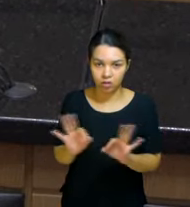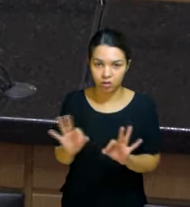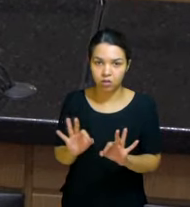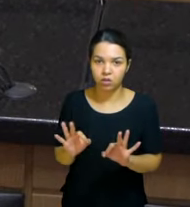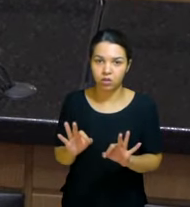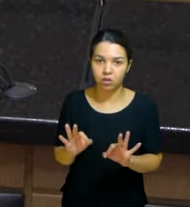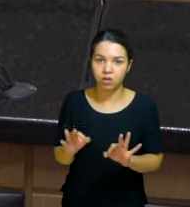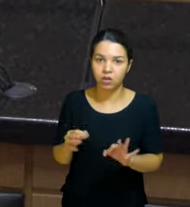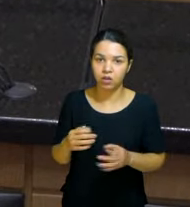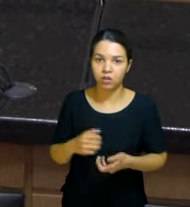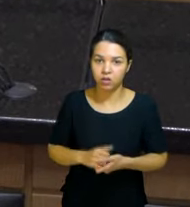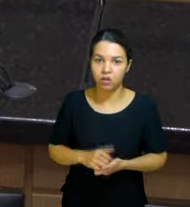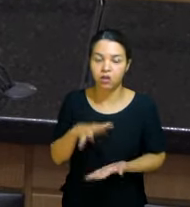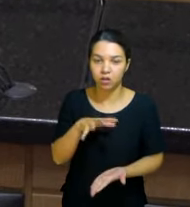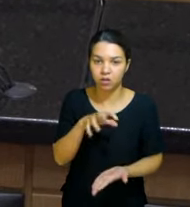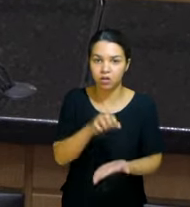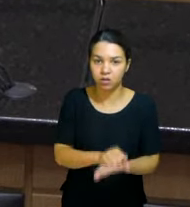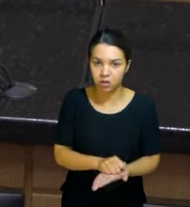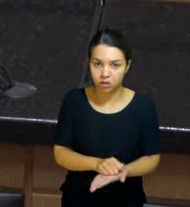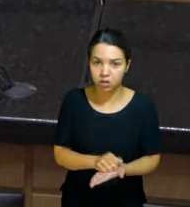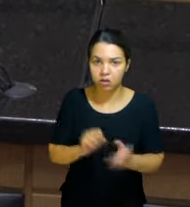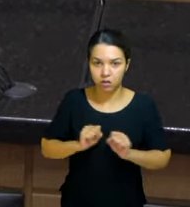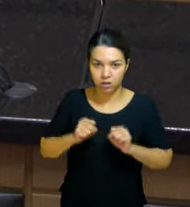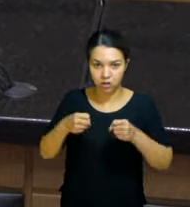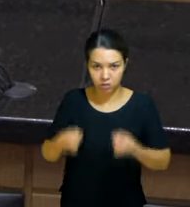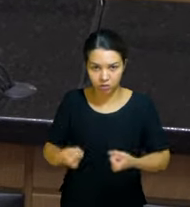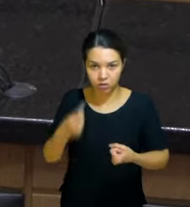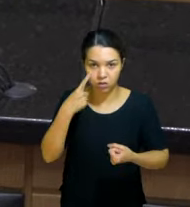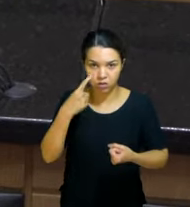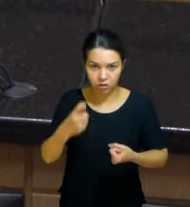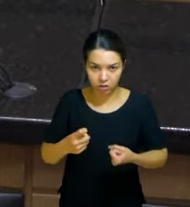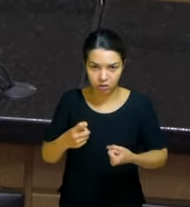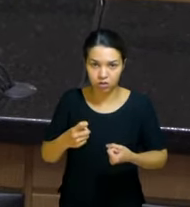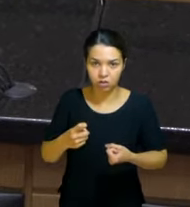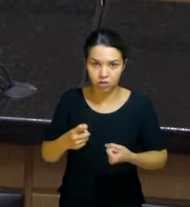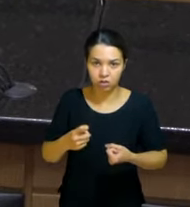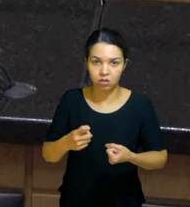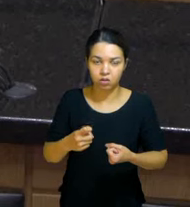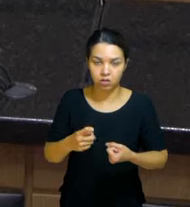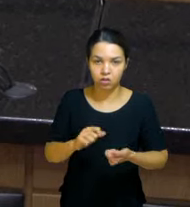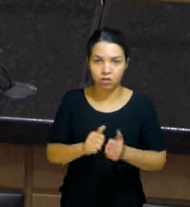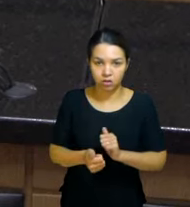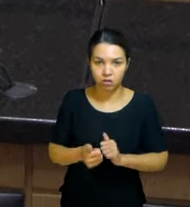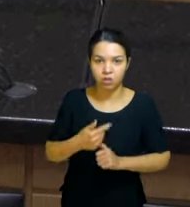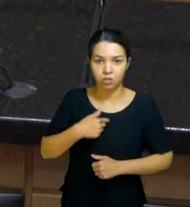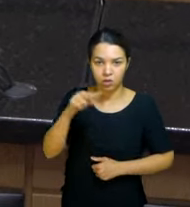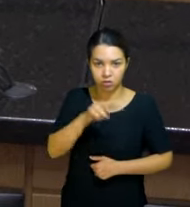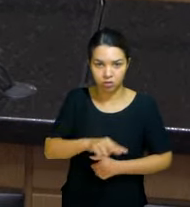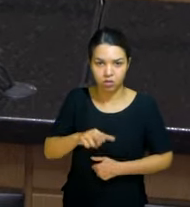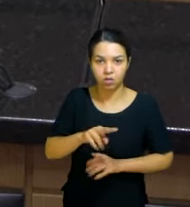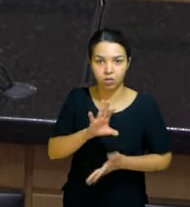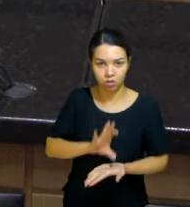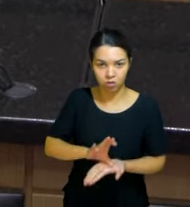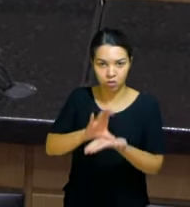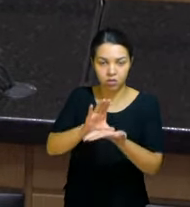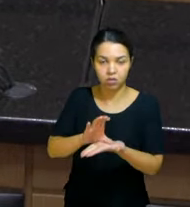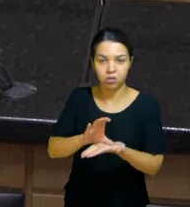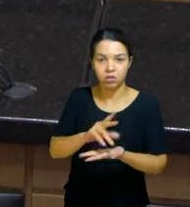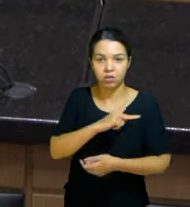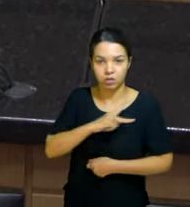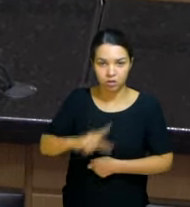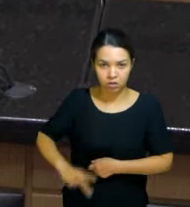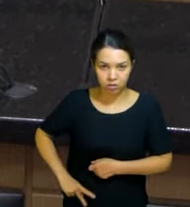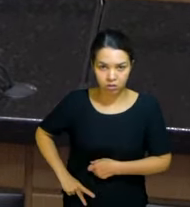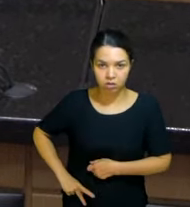não vou deixar de registrar a defesa dos interesses dos atletas e a minha visão enquanto conselheiro, porque a presidência